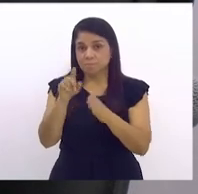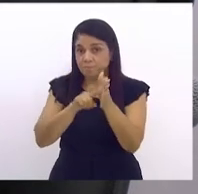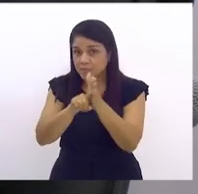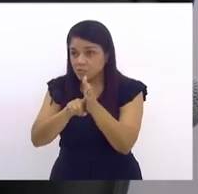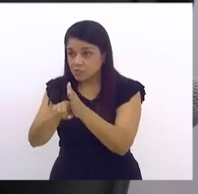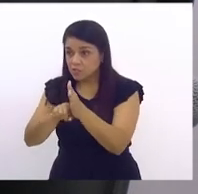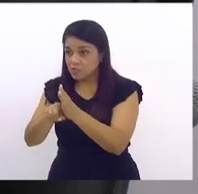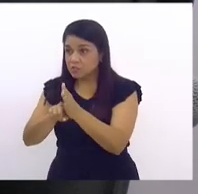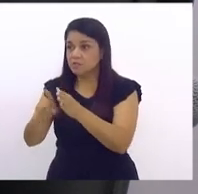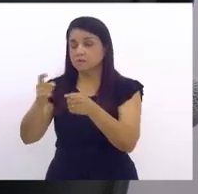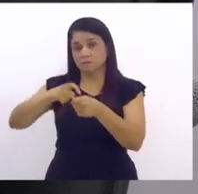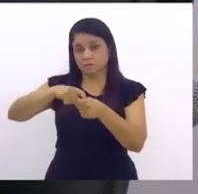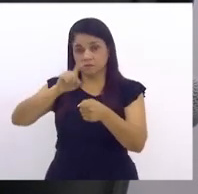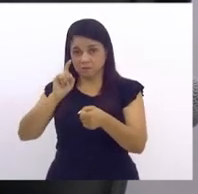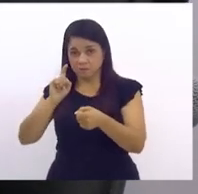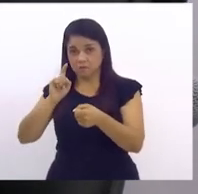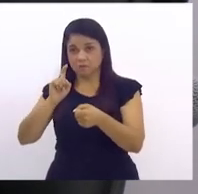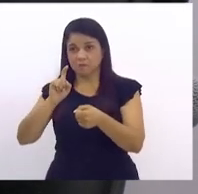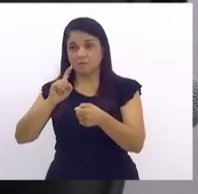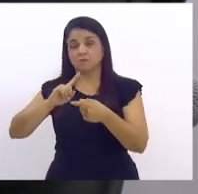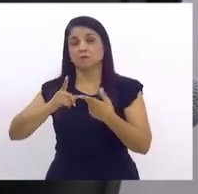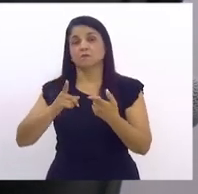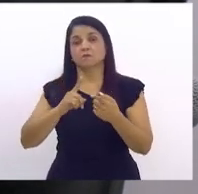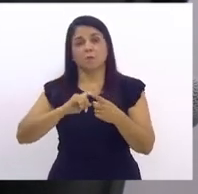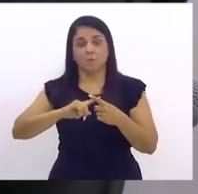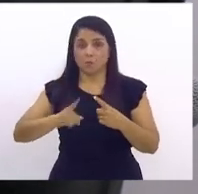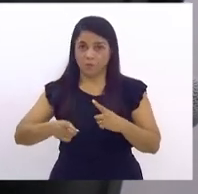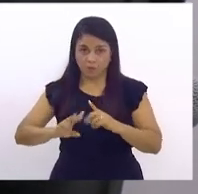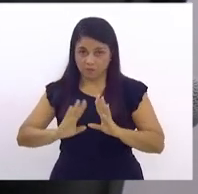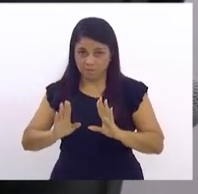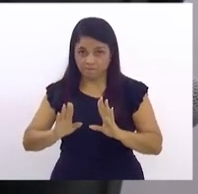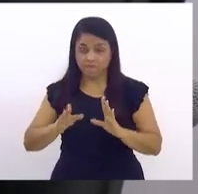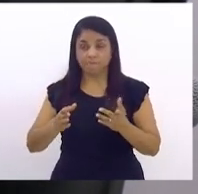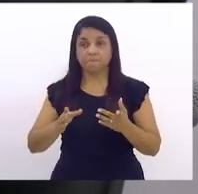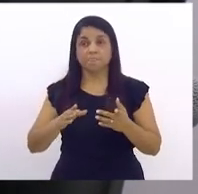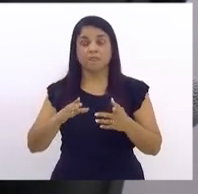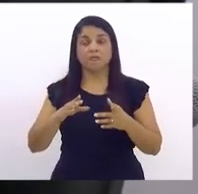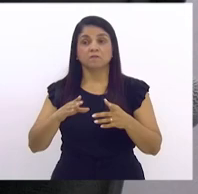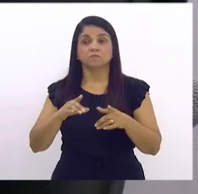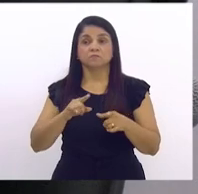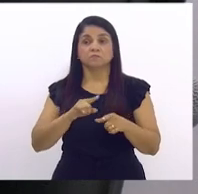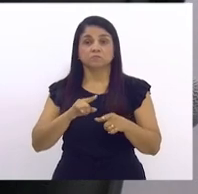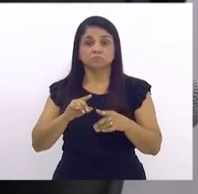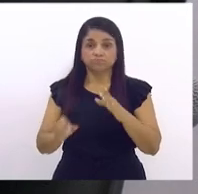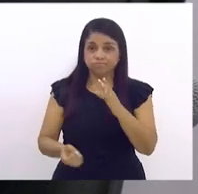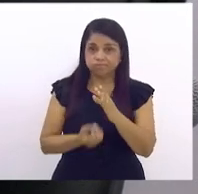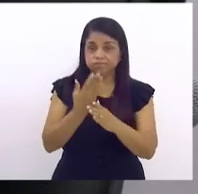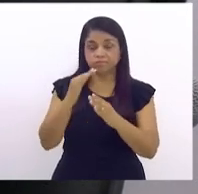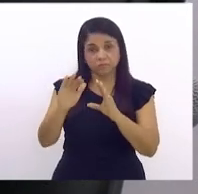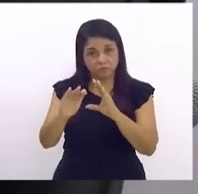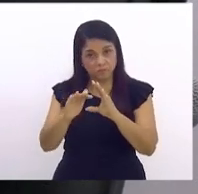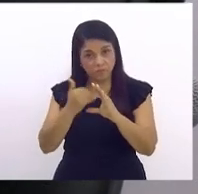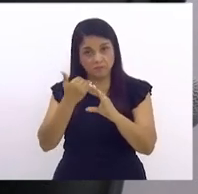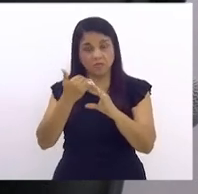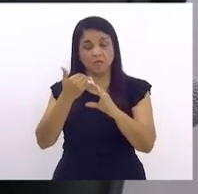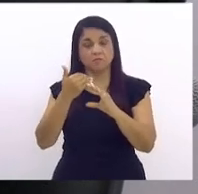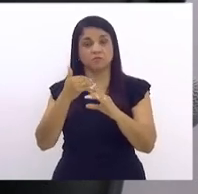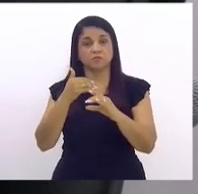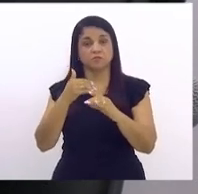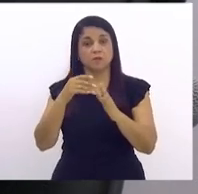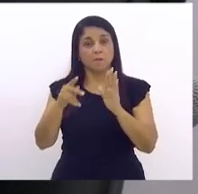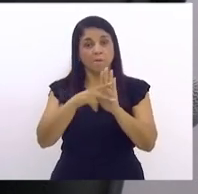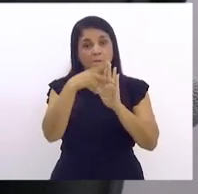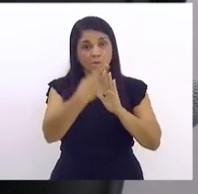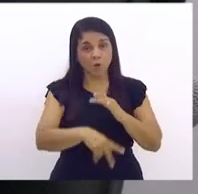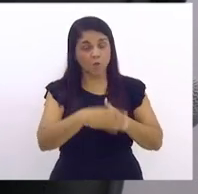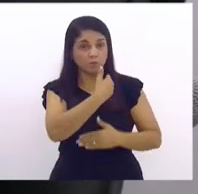extensão. Definitivamente, a universidade não é poder. As competências originárias de envio de mensagens, que são prerrogativas próprias do chefe